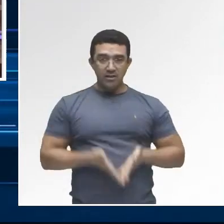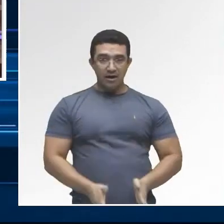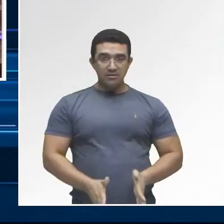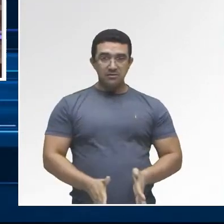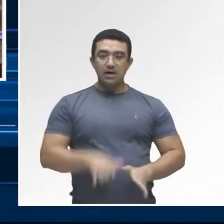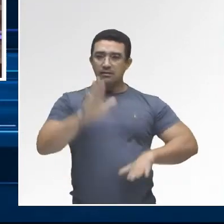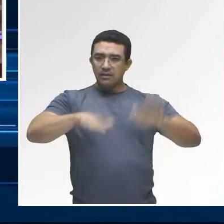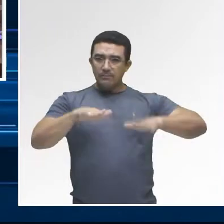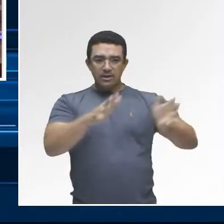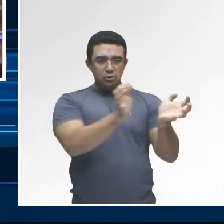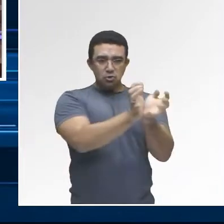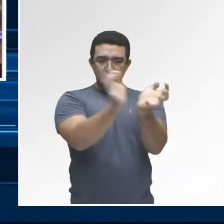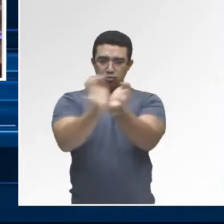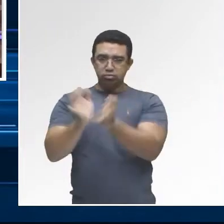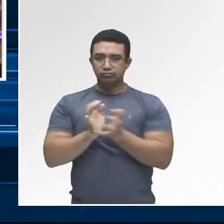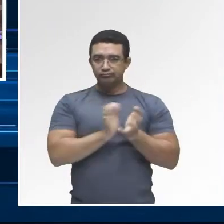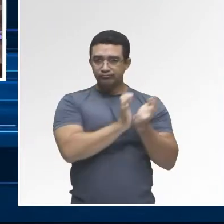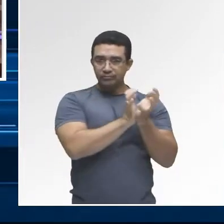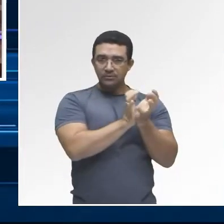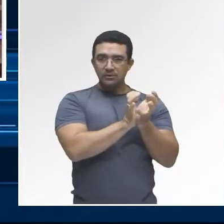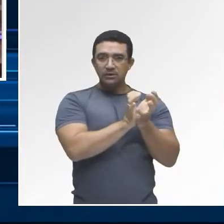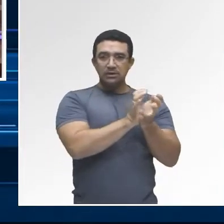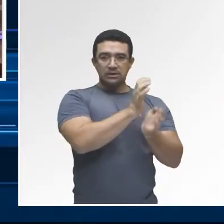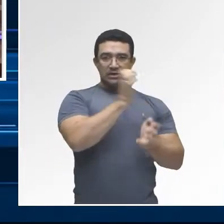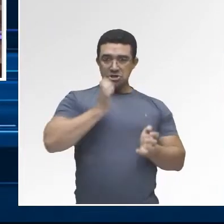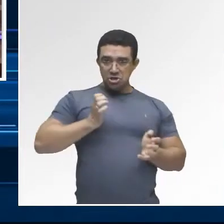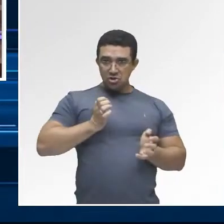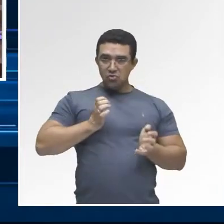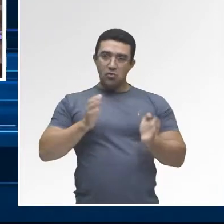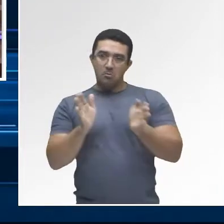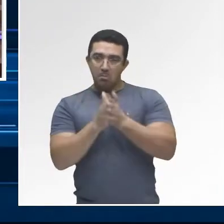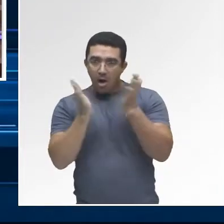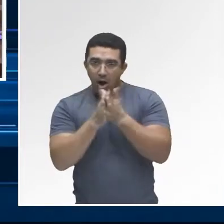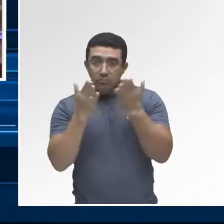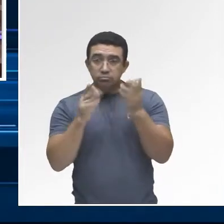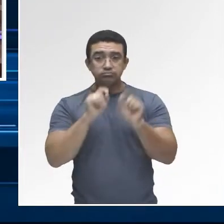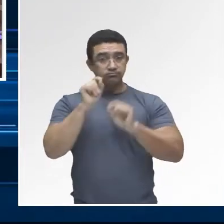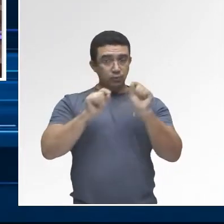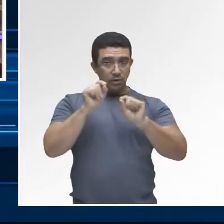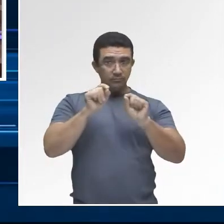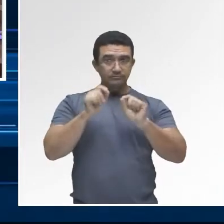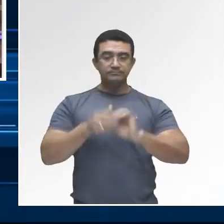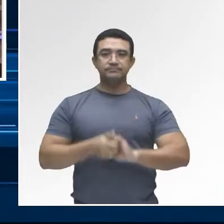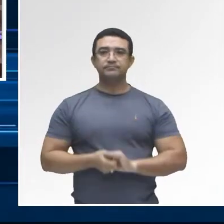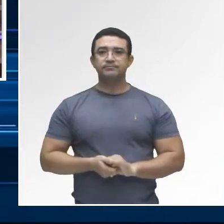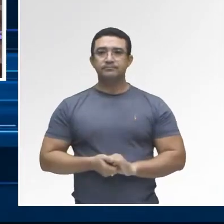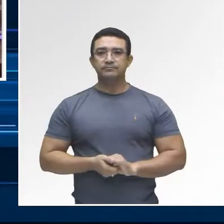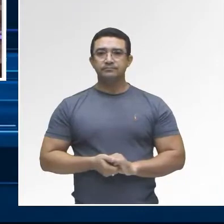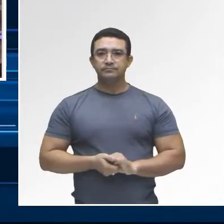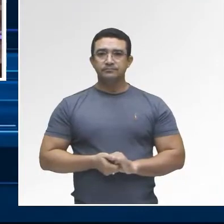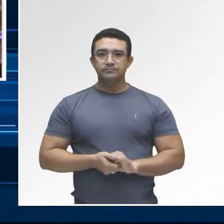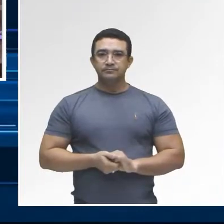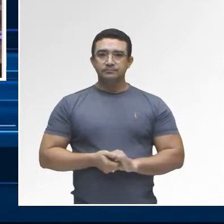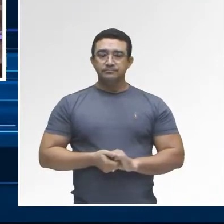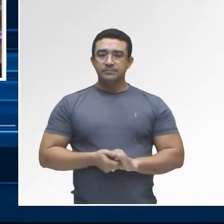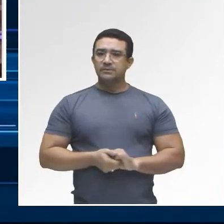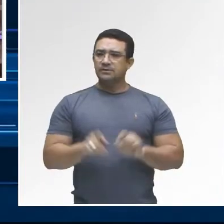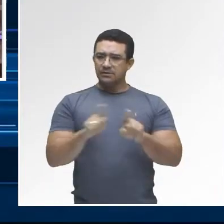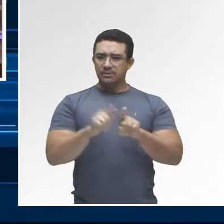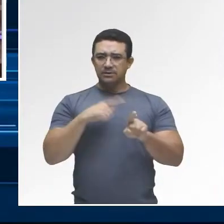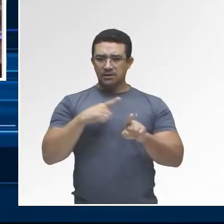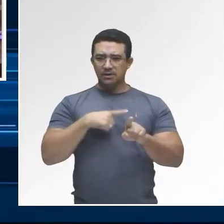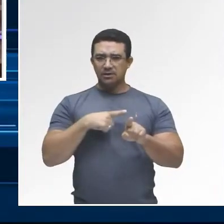tá? Aí tá, então em um determinado momento, nós vamos ter ali os etruscos, um povo militarizado que